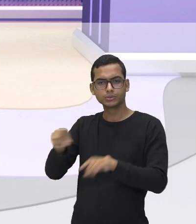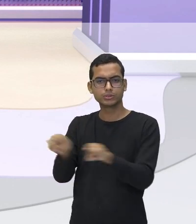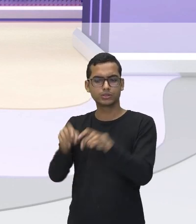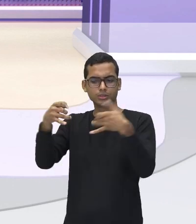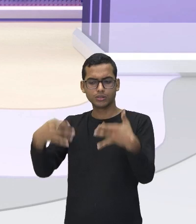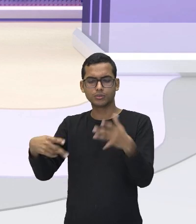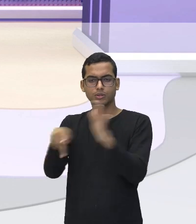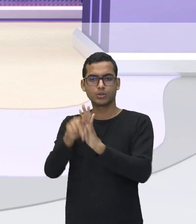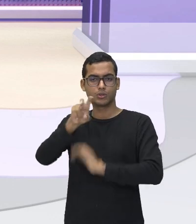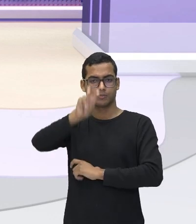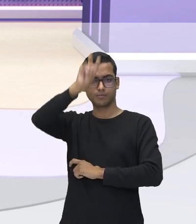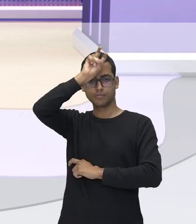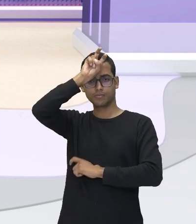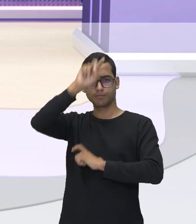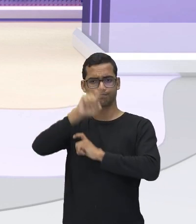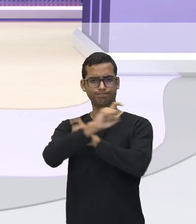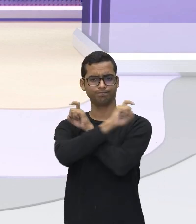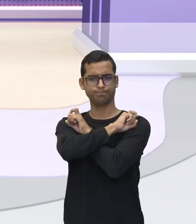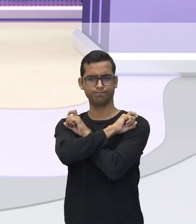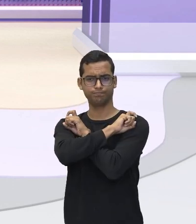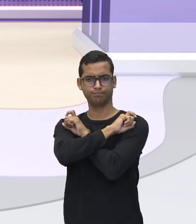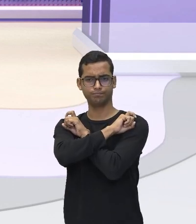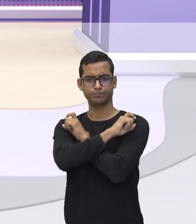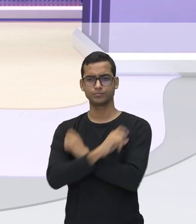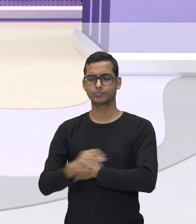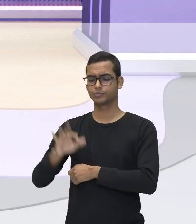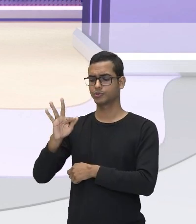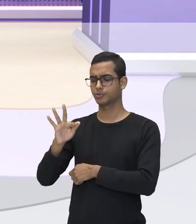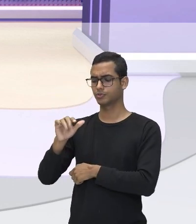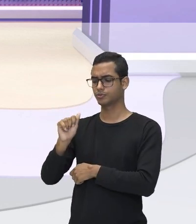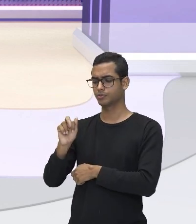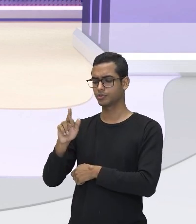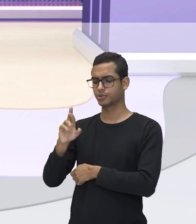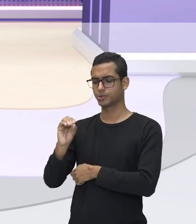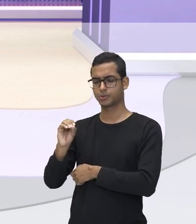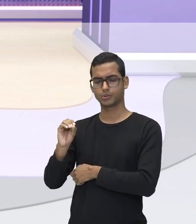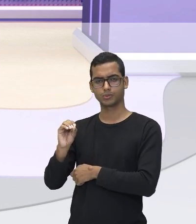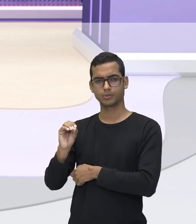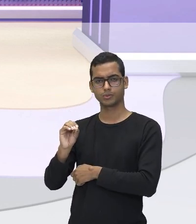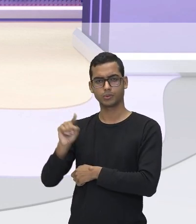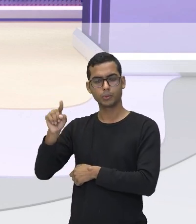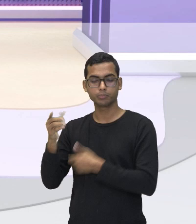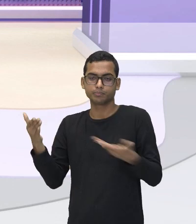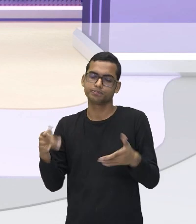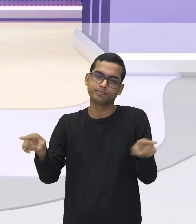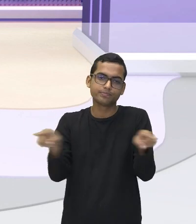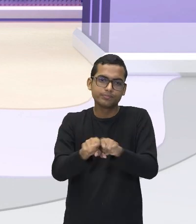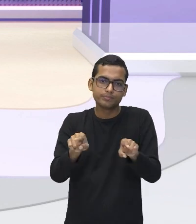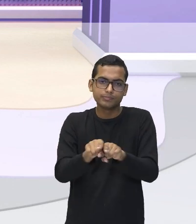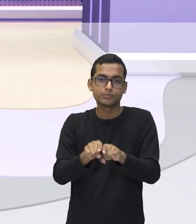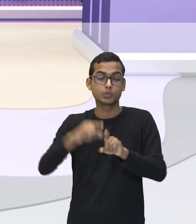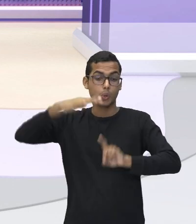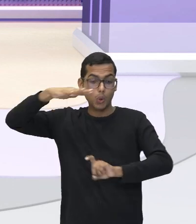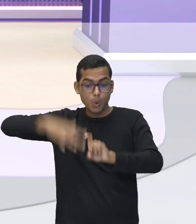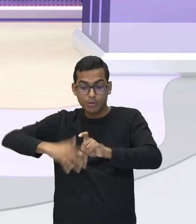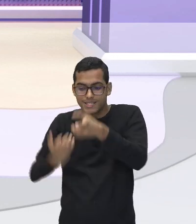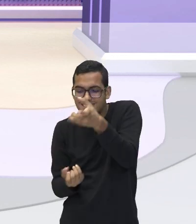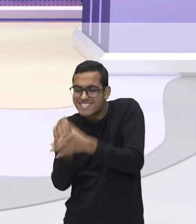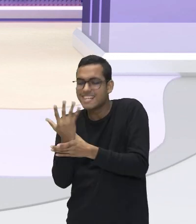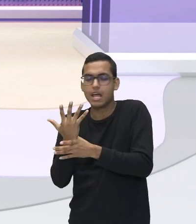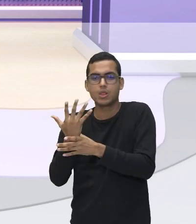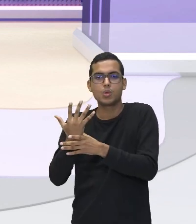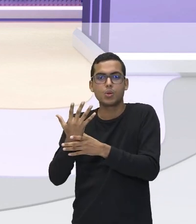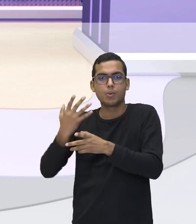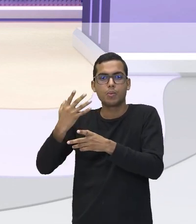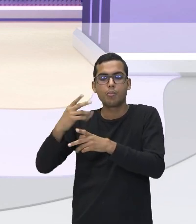faraós. Então, o mito ele é elaborado a partir da própria vivência de um povo e de sua religião.